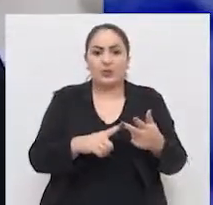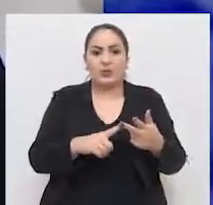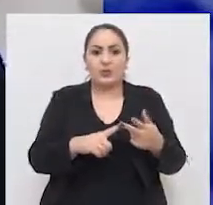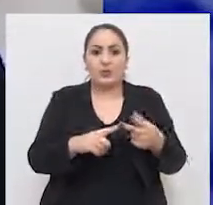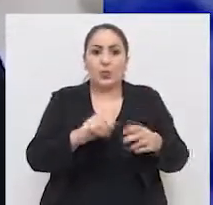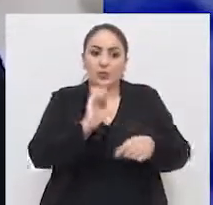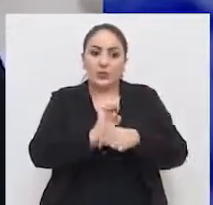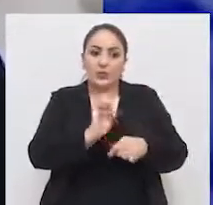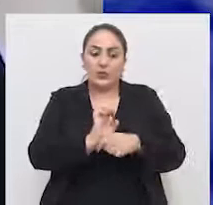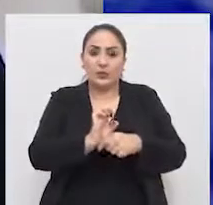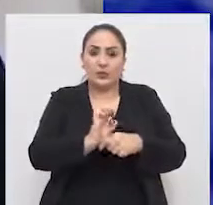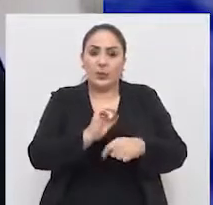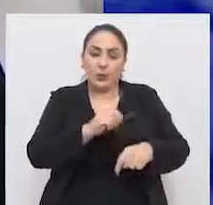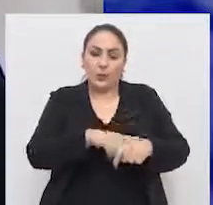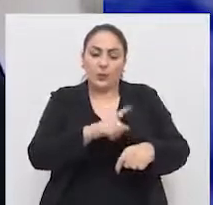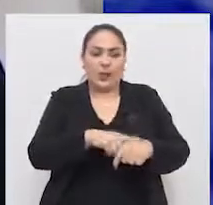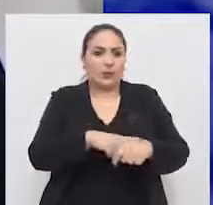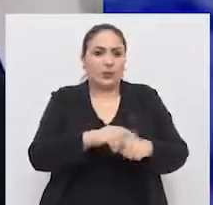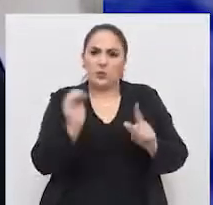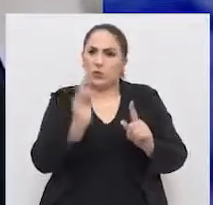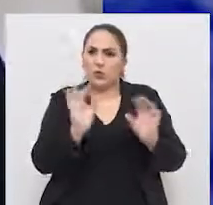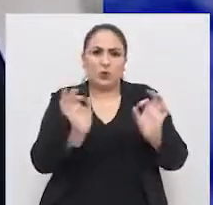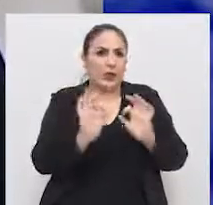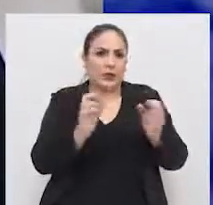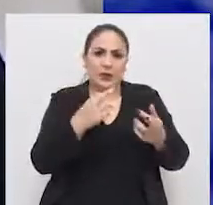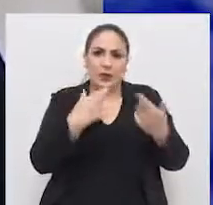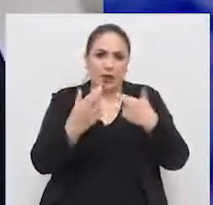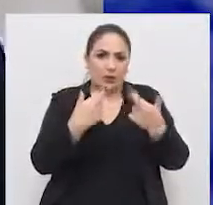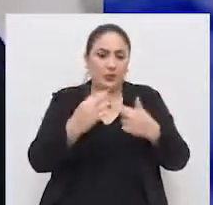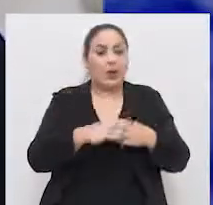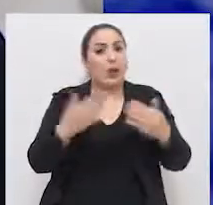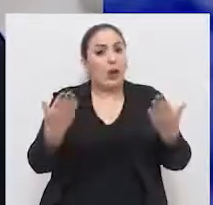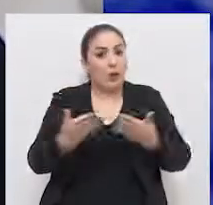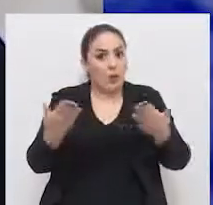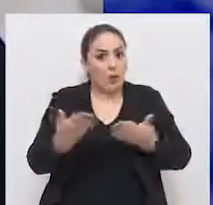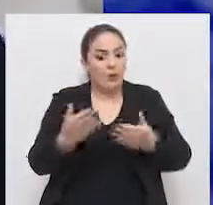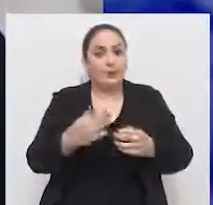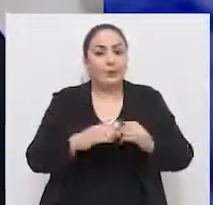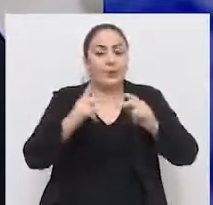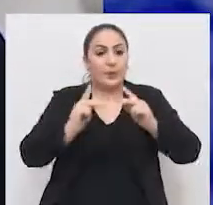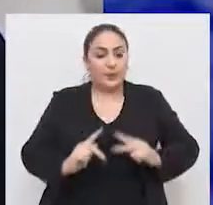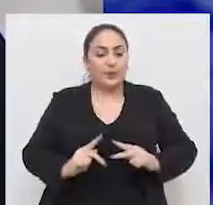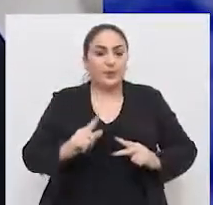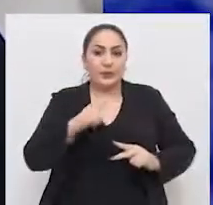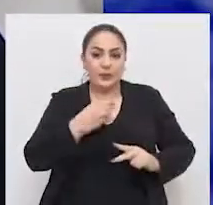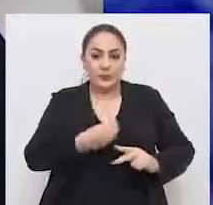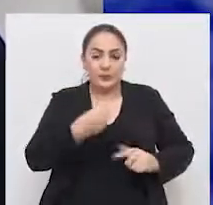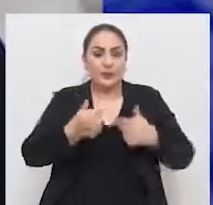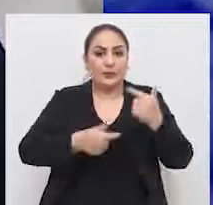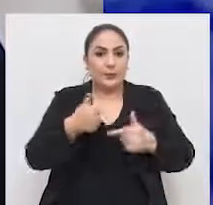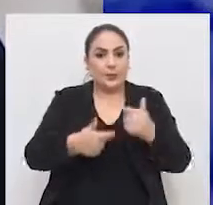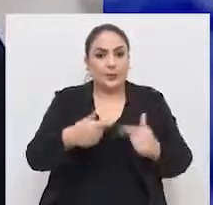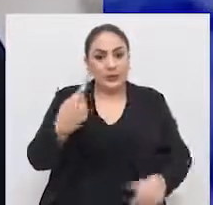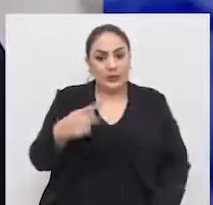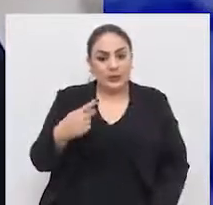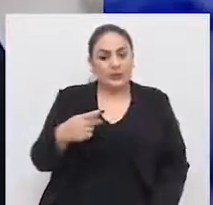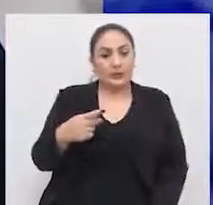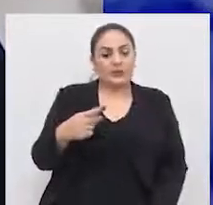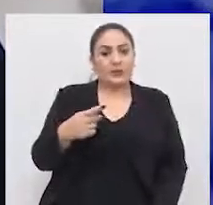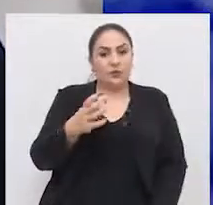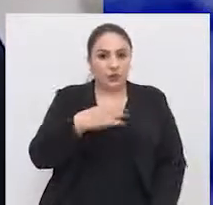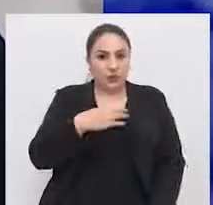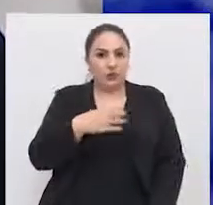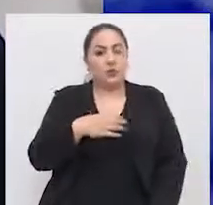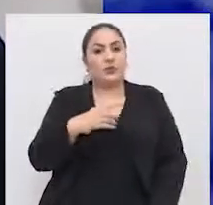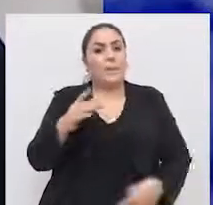o Estado, em momento algum, interferiu nessas relações. Agora, as pessoas que estão trabalhando nestas